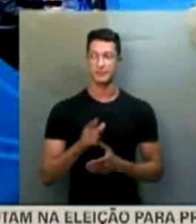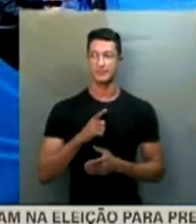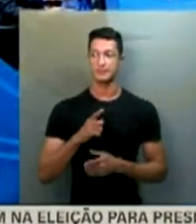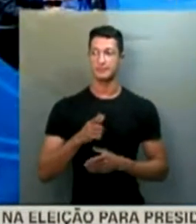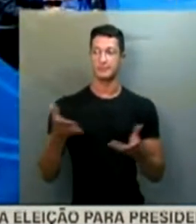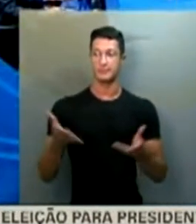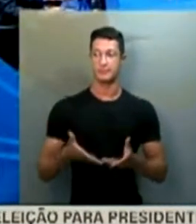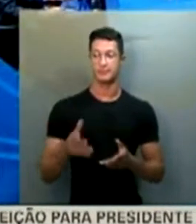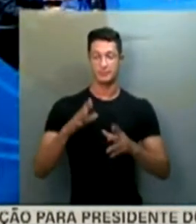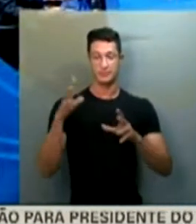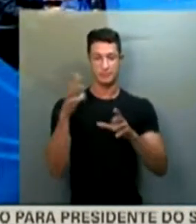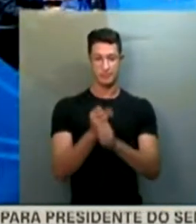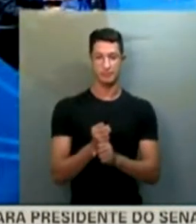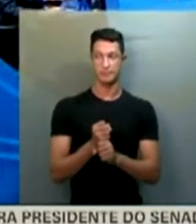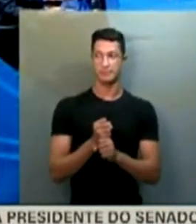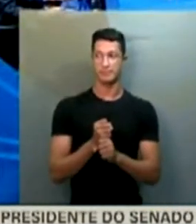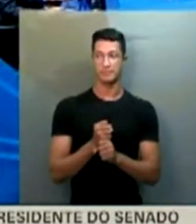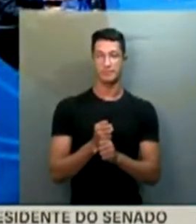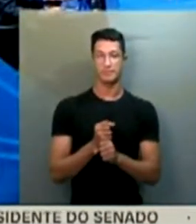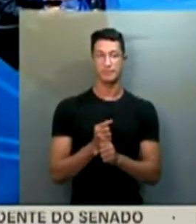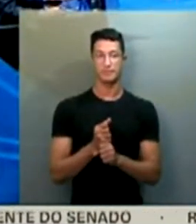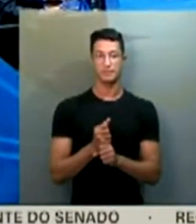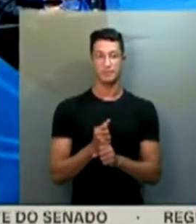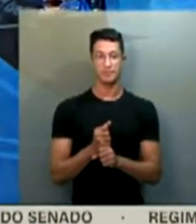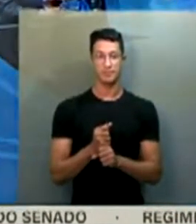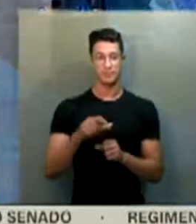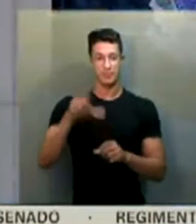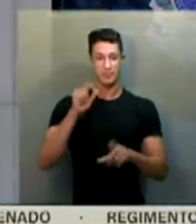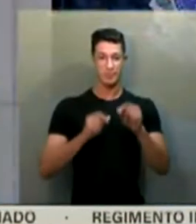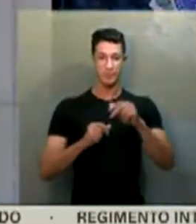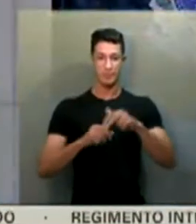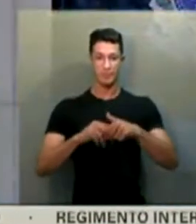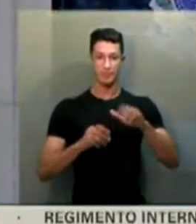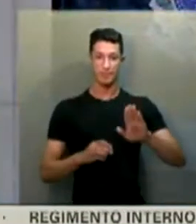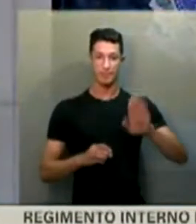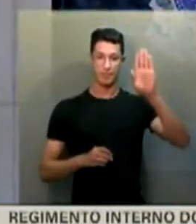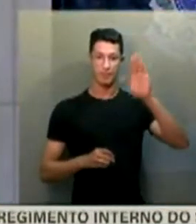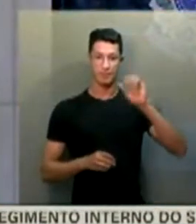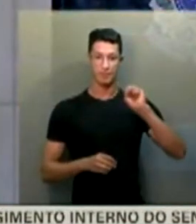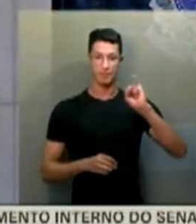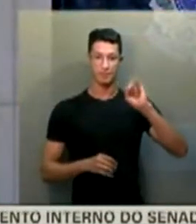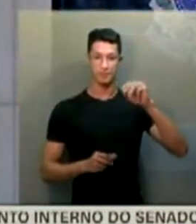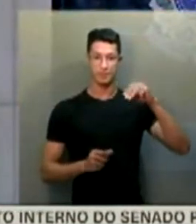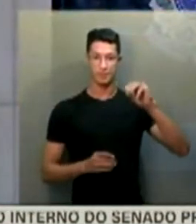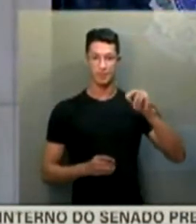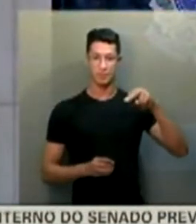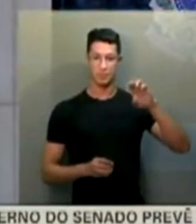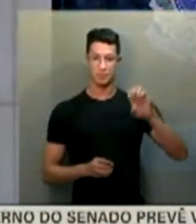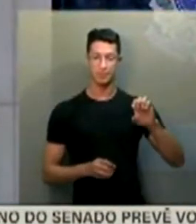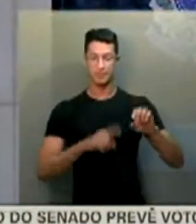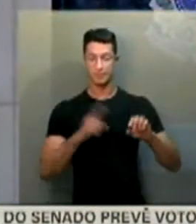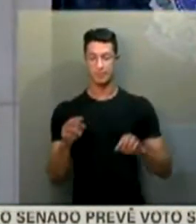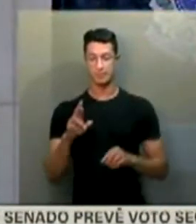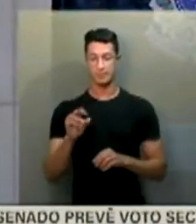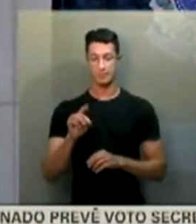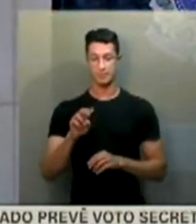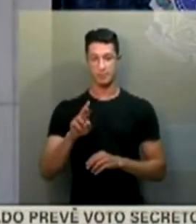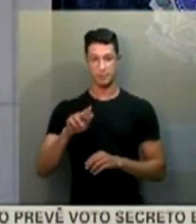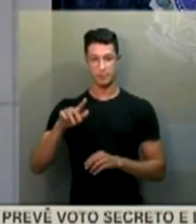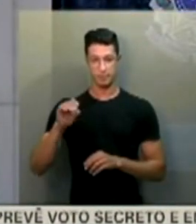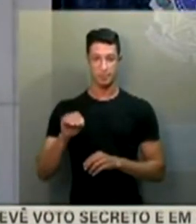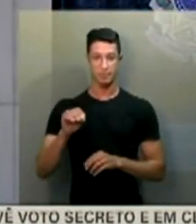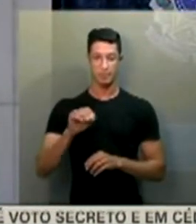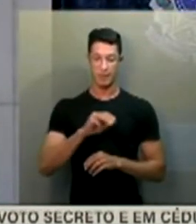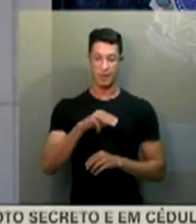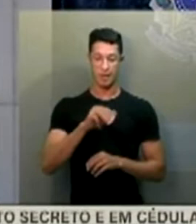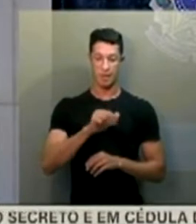para apuração. Os escrutinadores, escolhidos pelos candidatos Simone Tebet e Rodrigo Pacheco, são Alessandro Vieira,